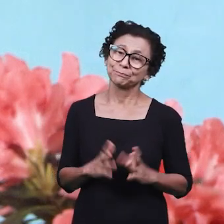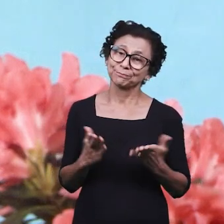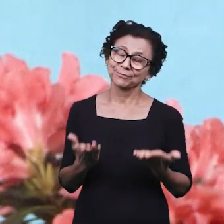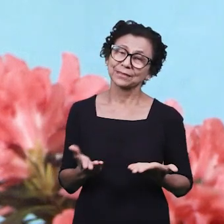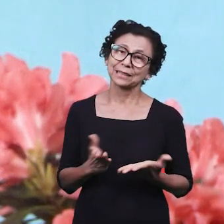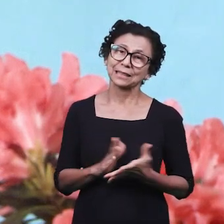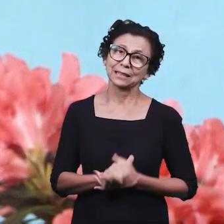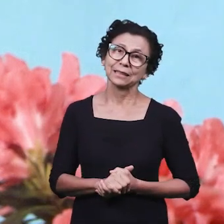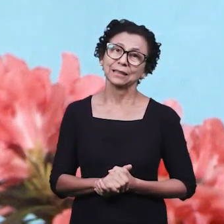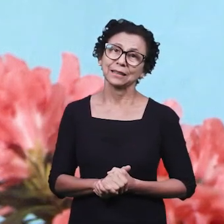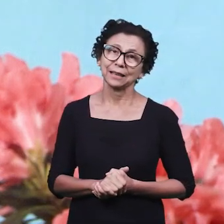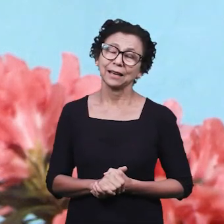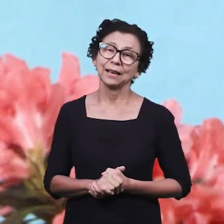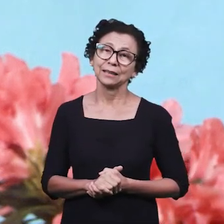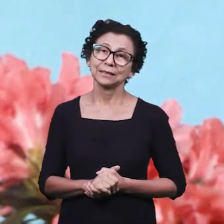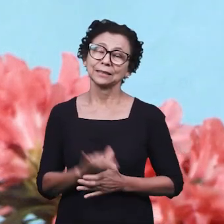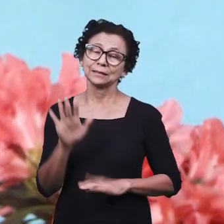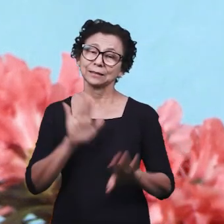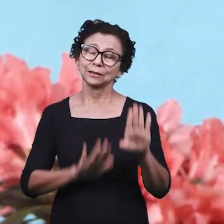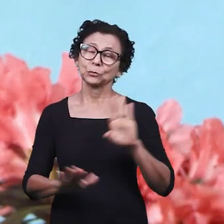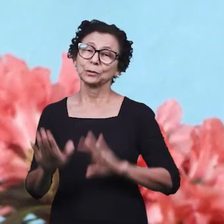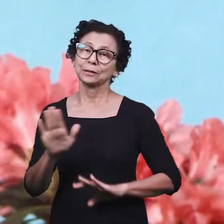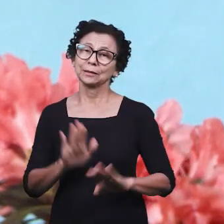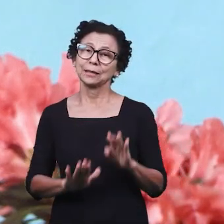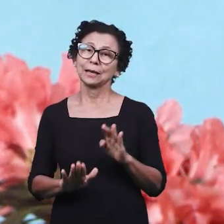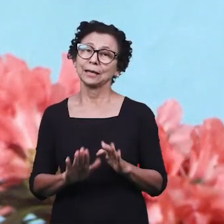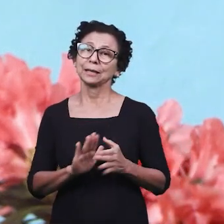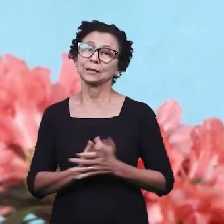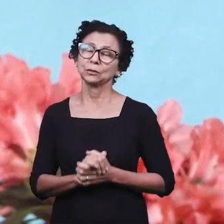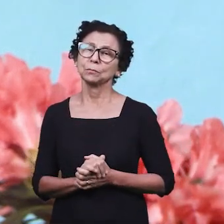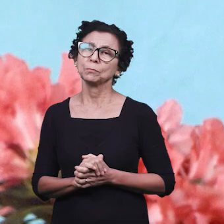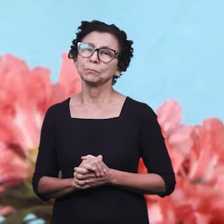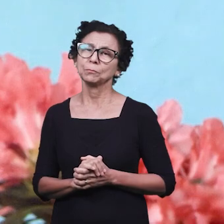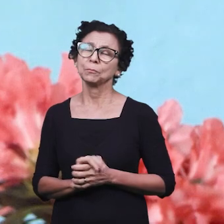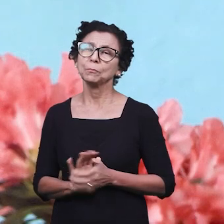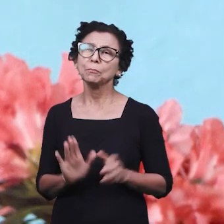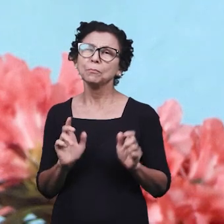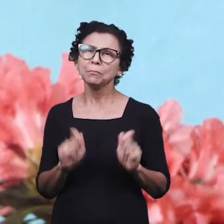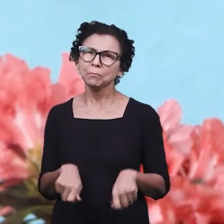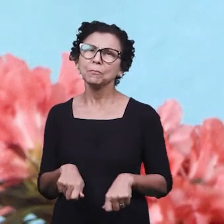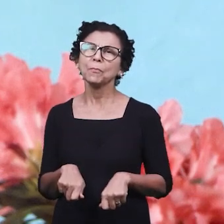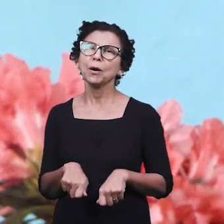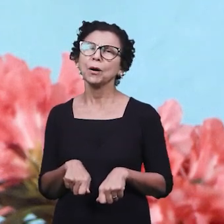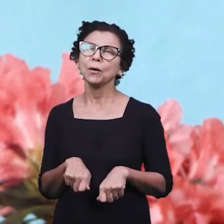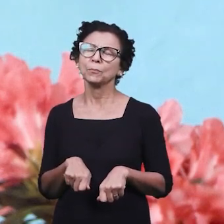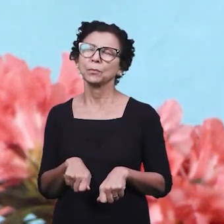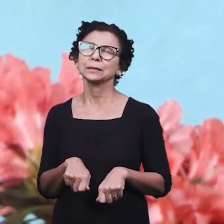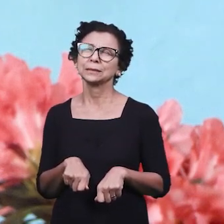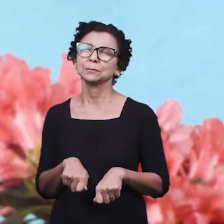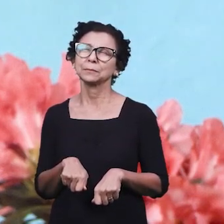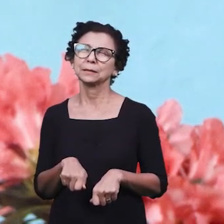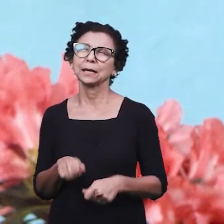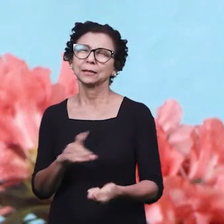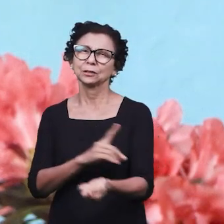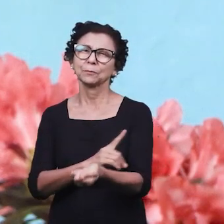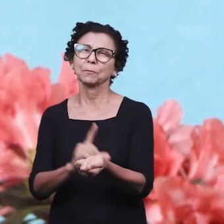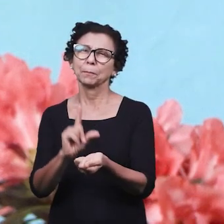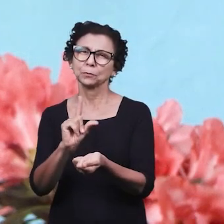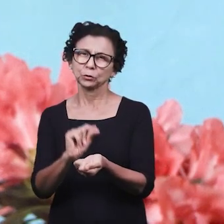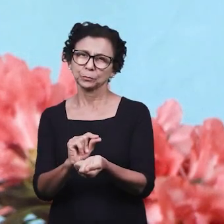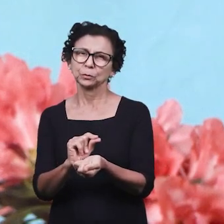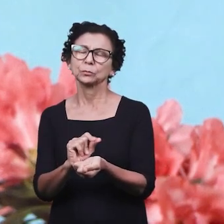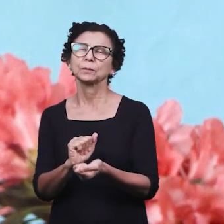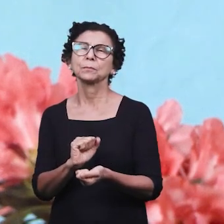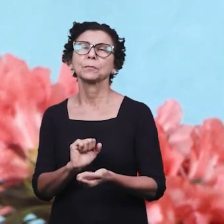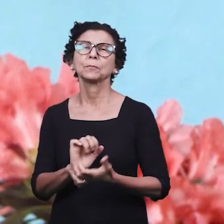mas as pessoas deste grupo, elas têm a possibilidade de retardar ou eliminar a possibilidade de ser um portador de diabetes. Nessa